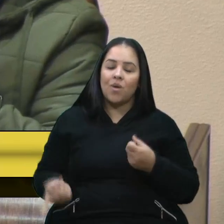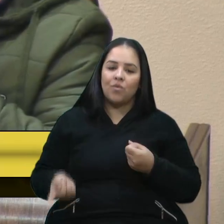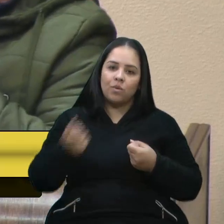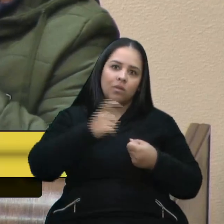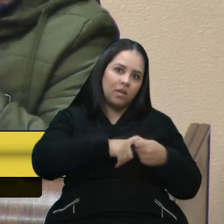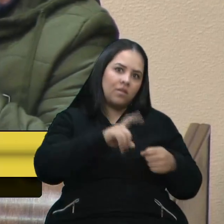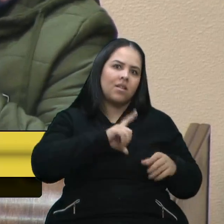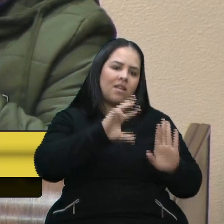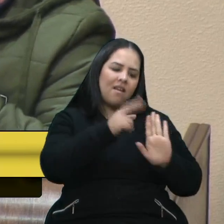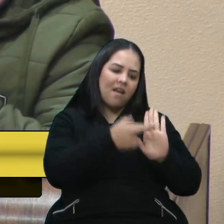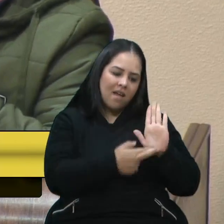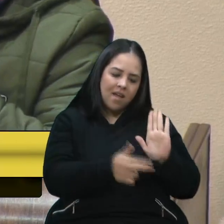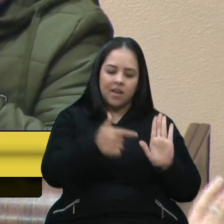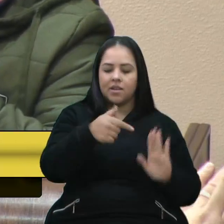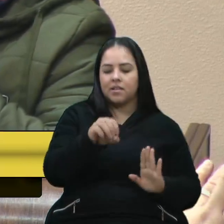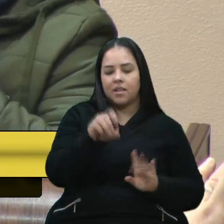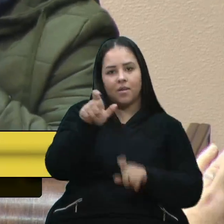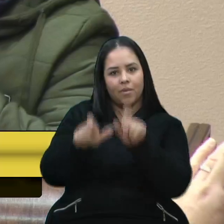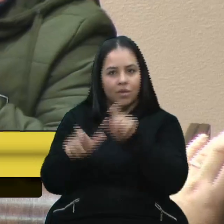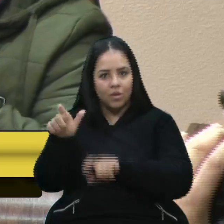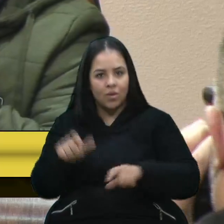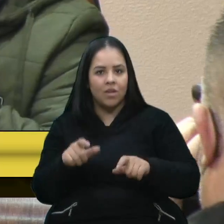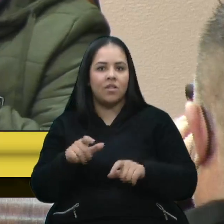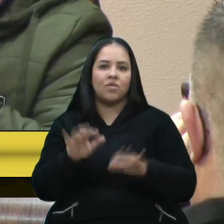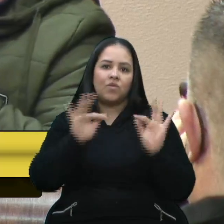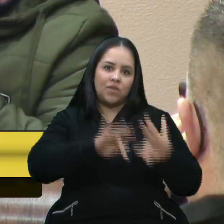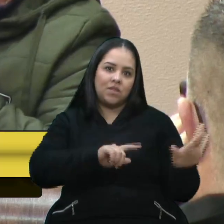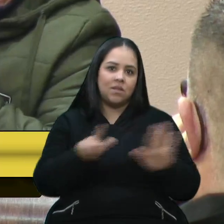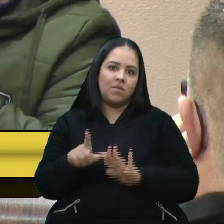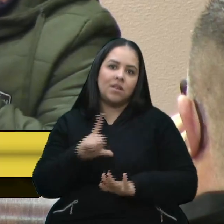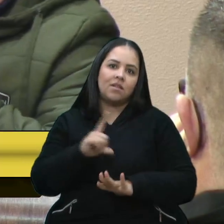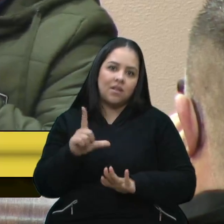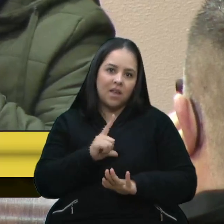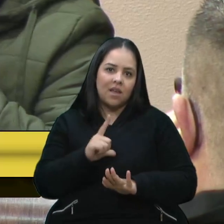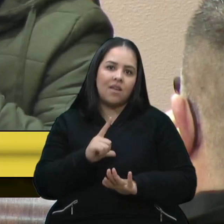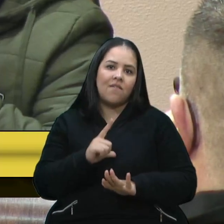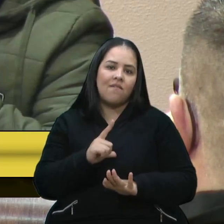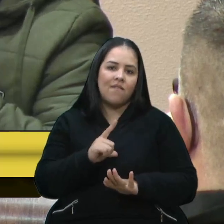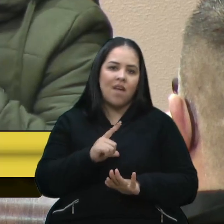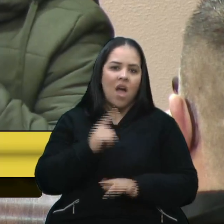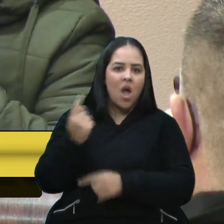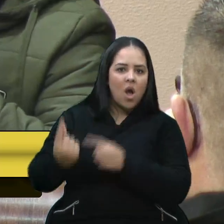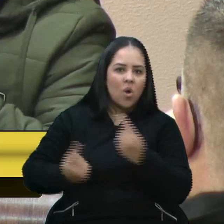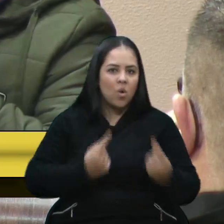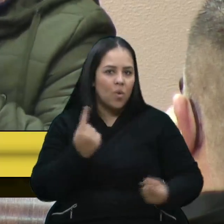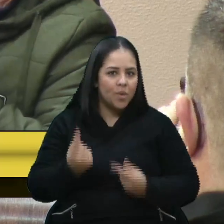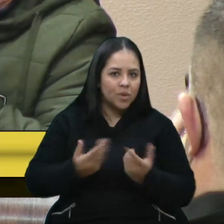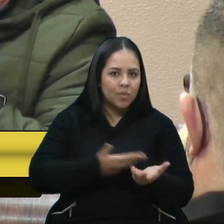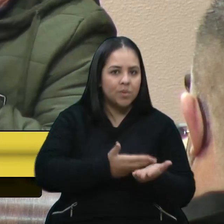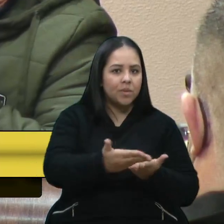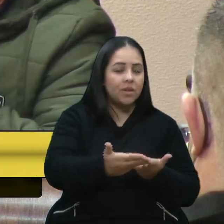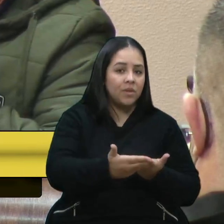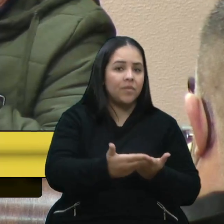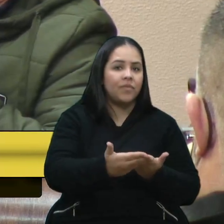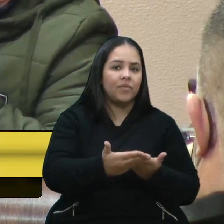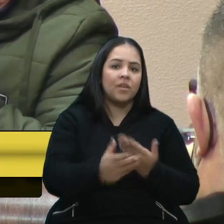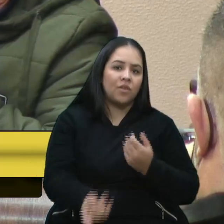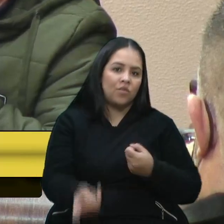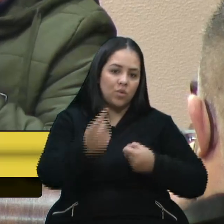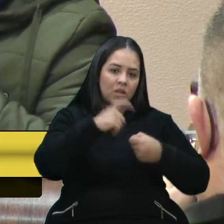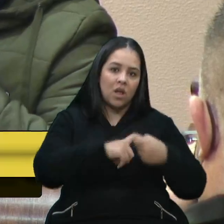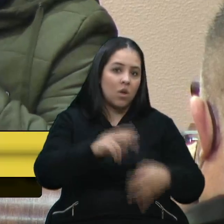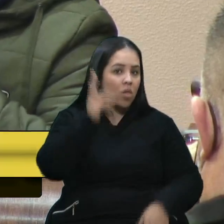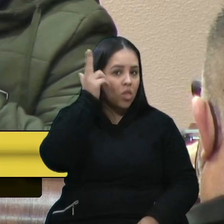regramentos, 70 pessoas, enfim, já tivemos no final de semana muitas casas que já funcionaram. Muitas casas já voltaram a